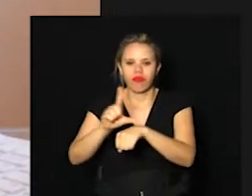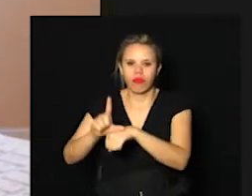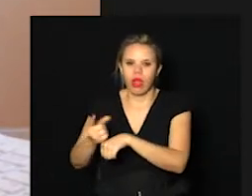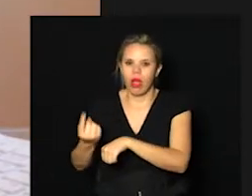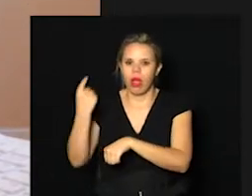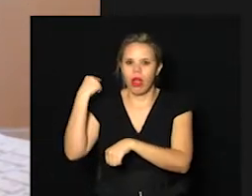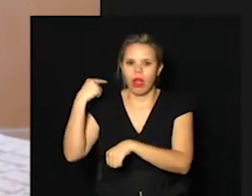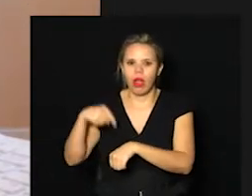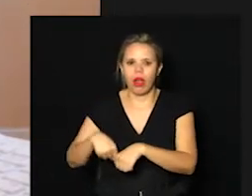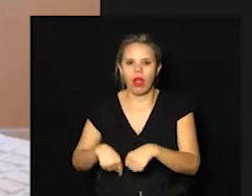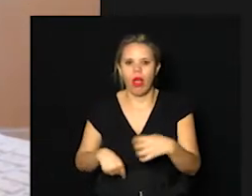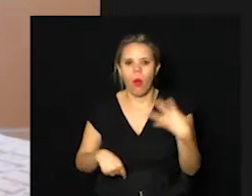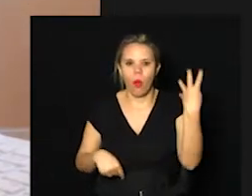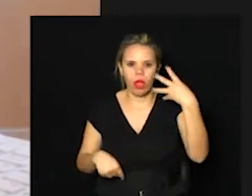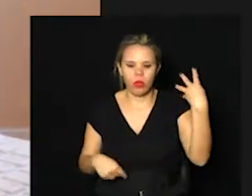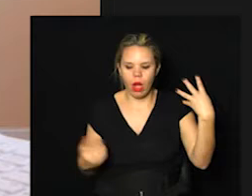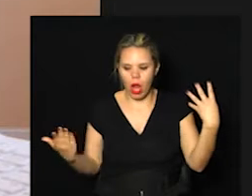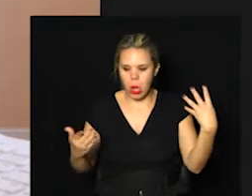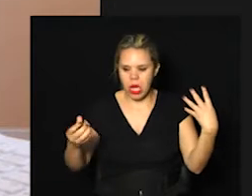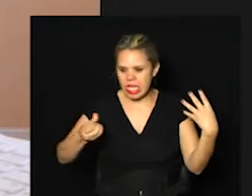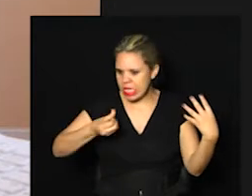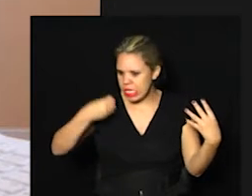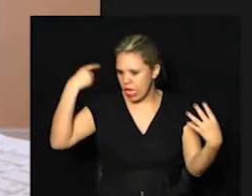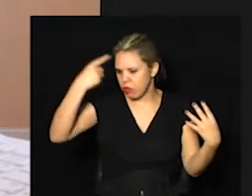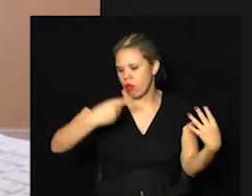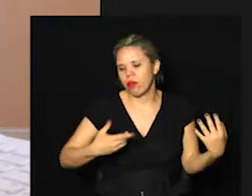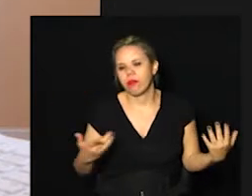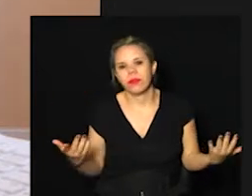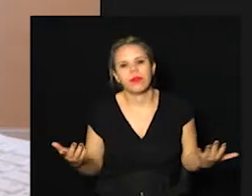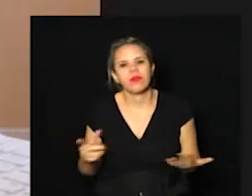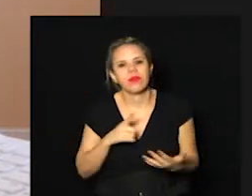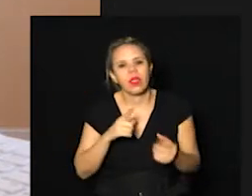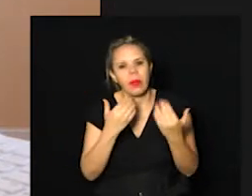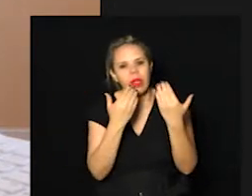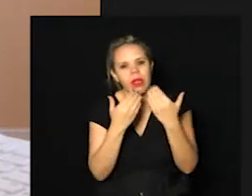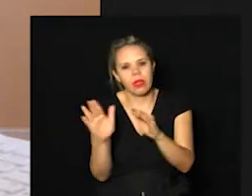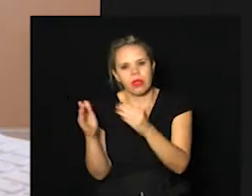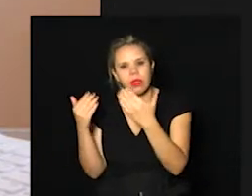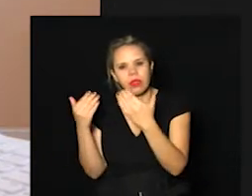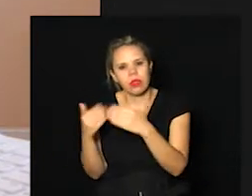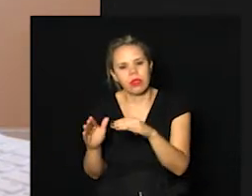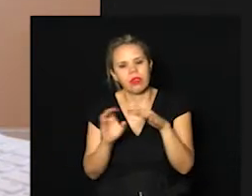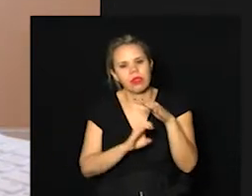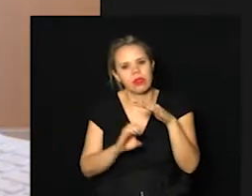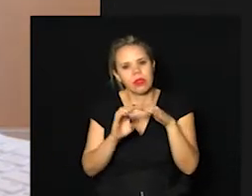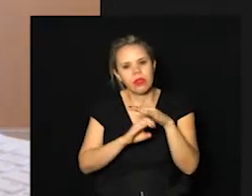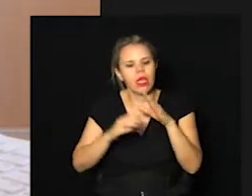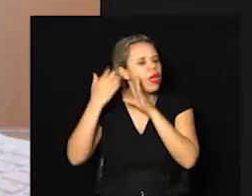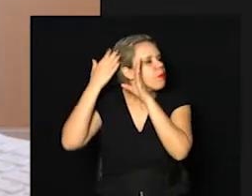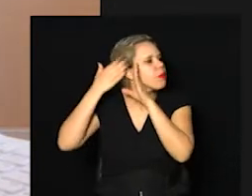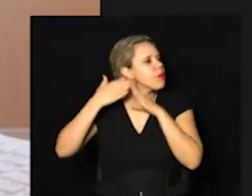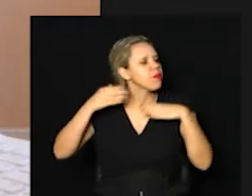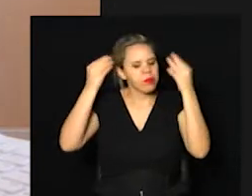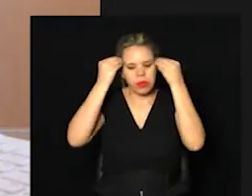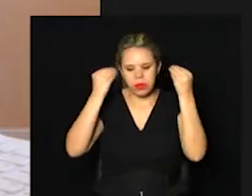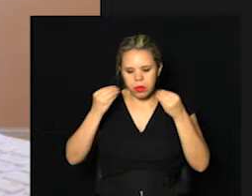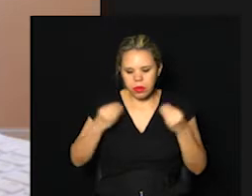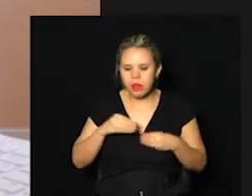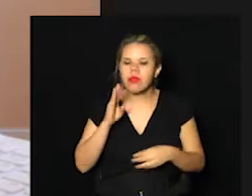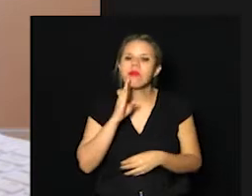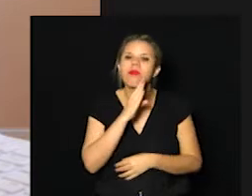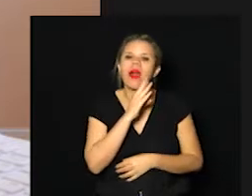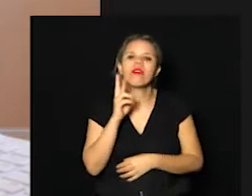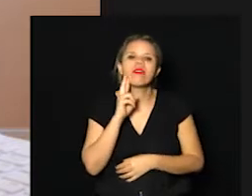era de 4, agora são 6 horas. Também temos a reabertura de setores de estética e beleza, bares, restaurantes e